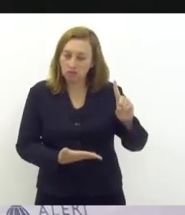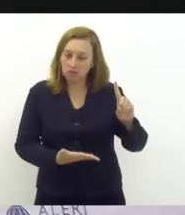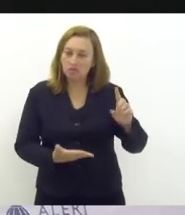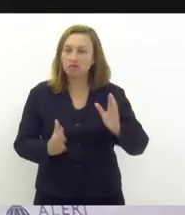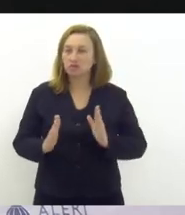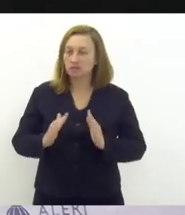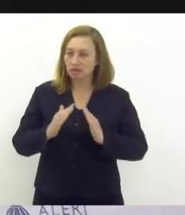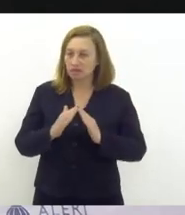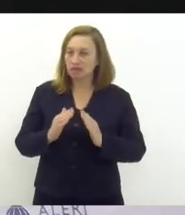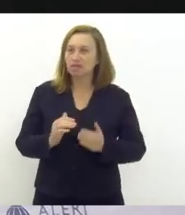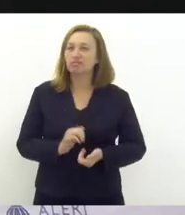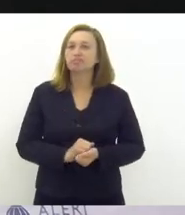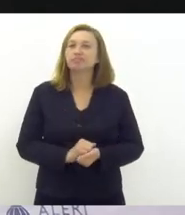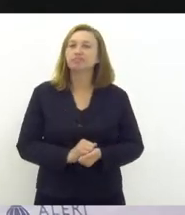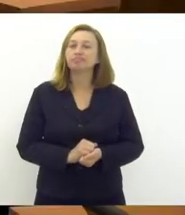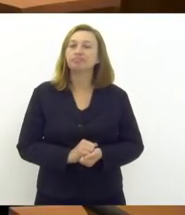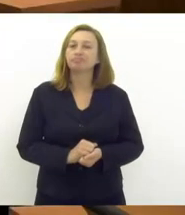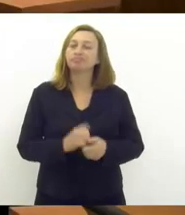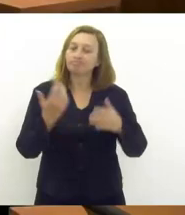dessa